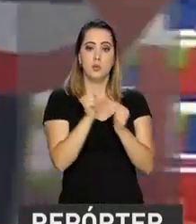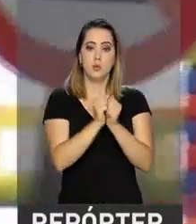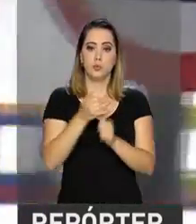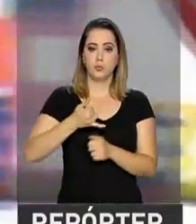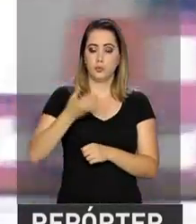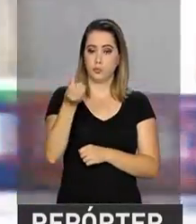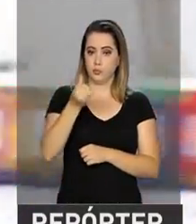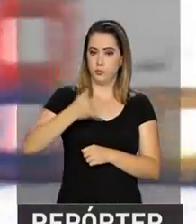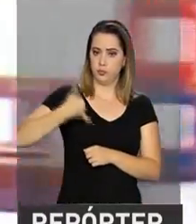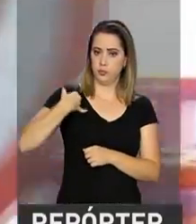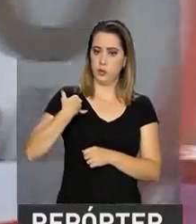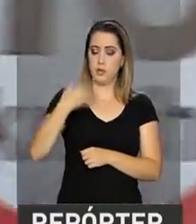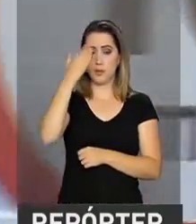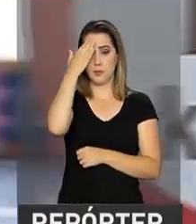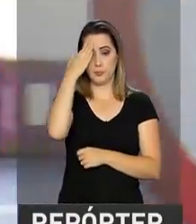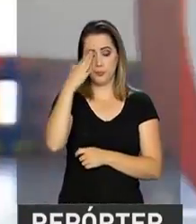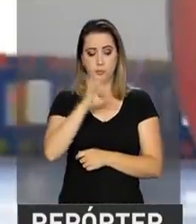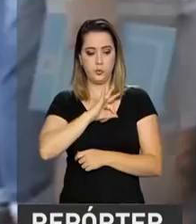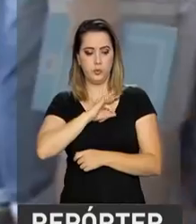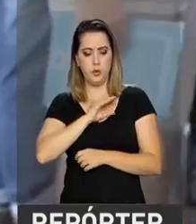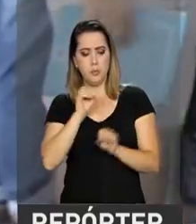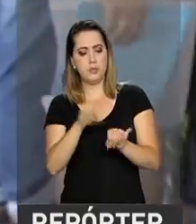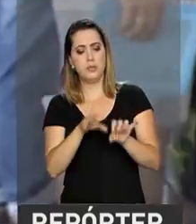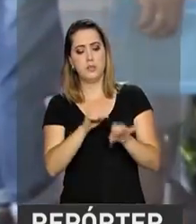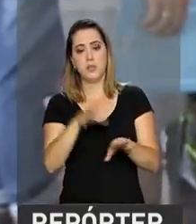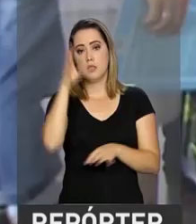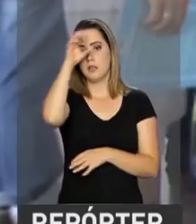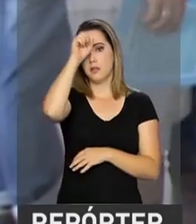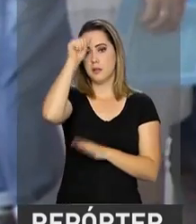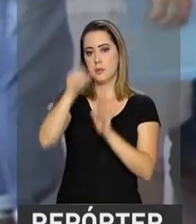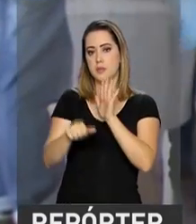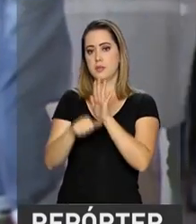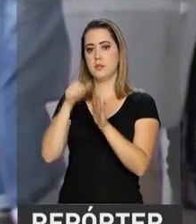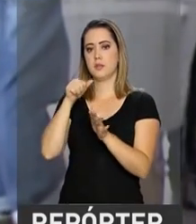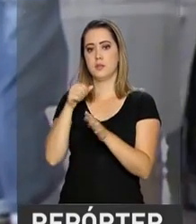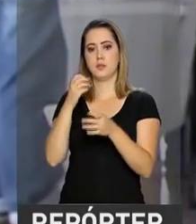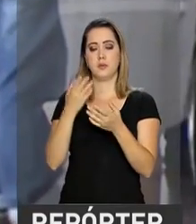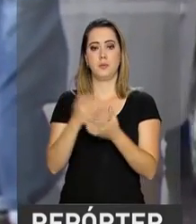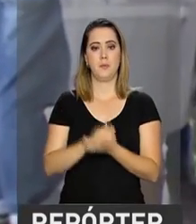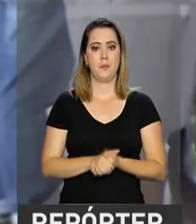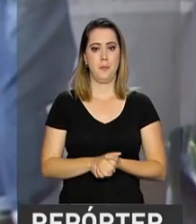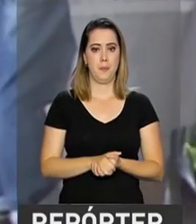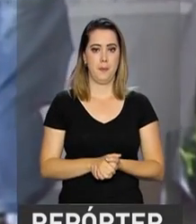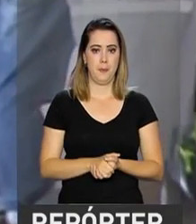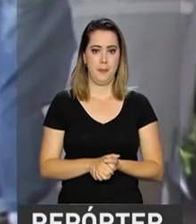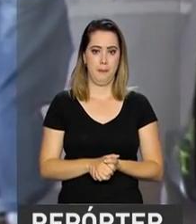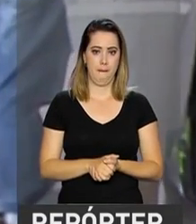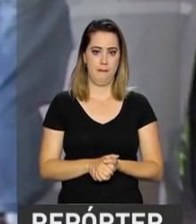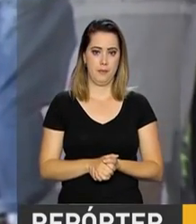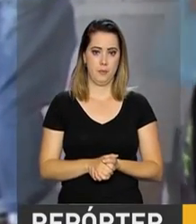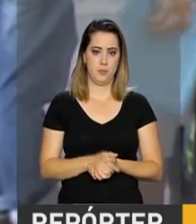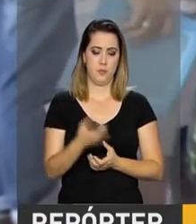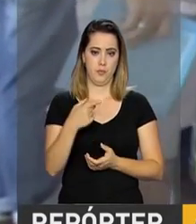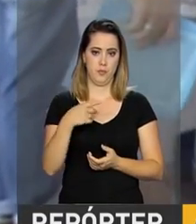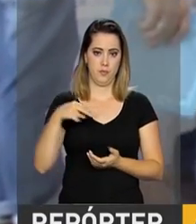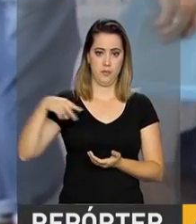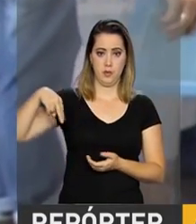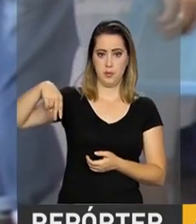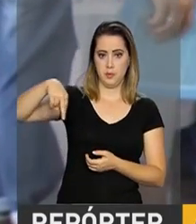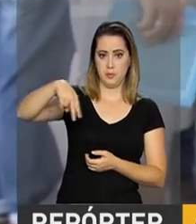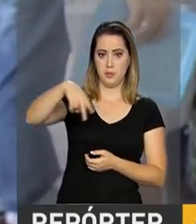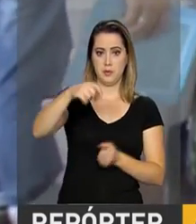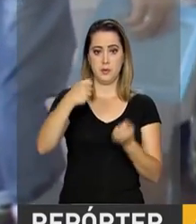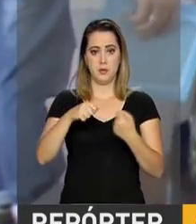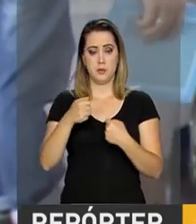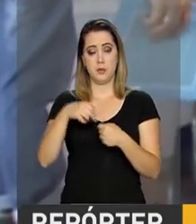espaço recebeu dicas dos policiais e aprendeu as primeiras lições de trânsito a qual o fã daqui a dez tiver